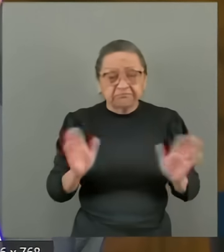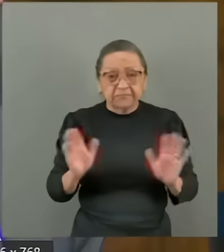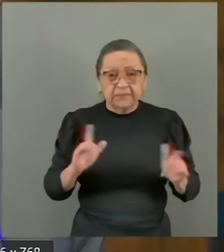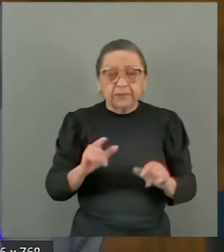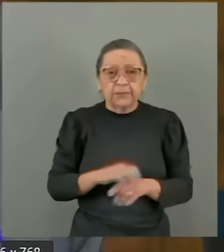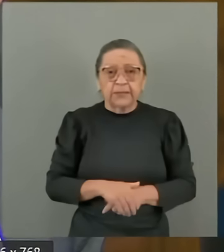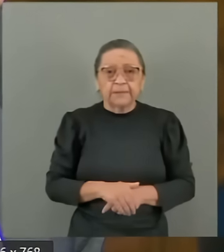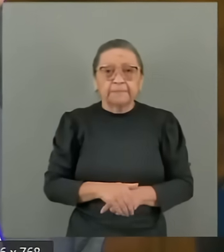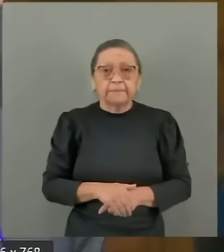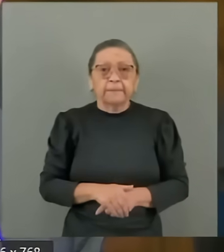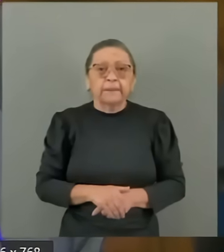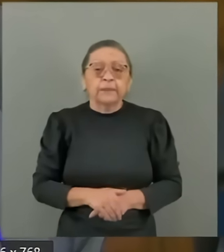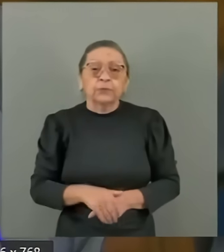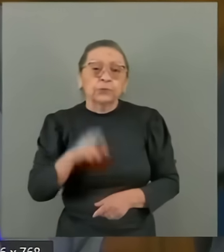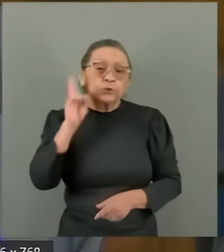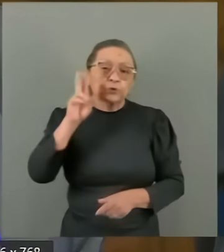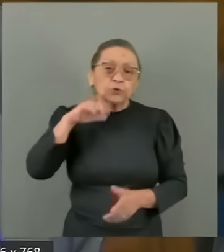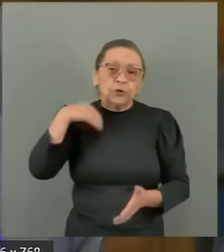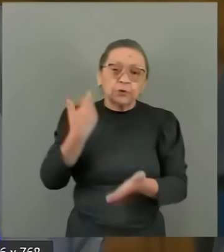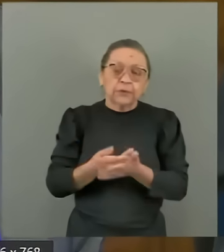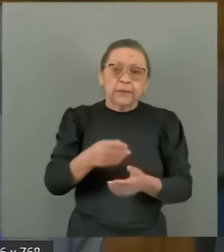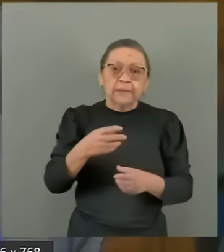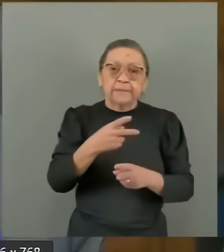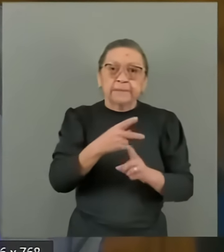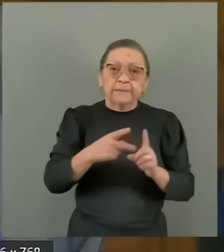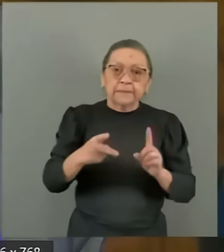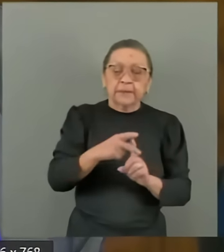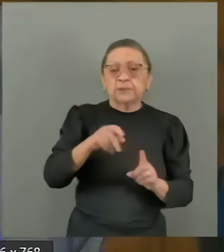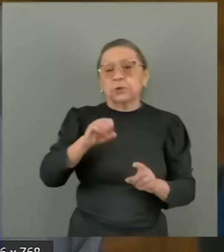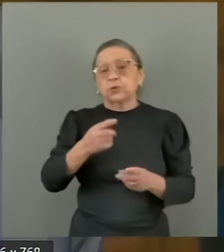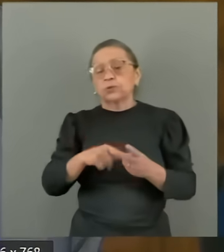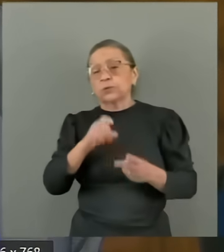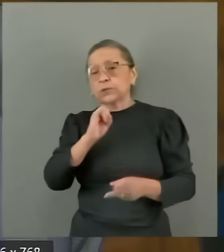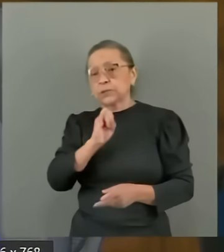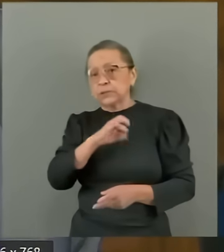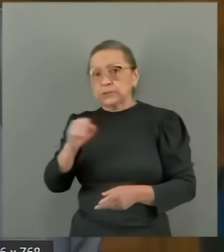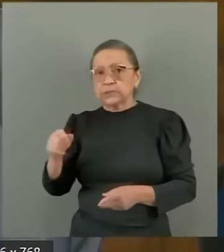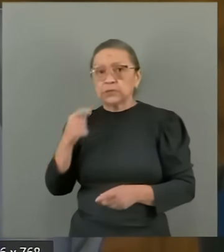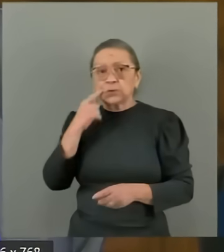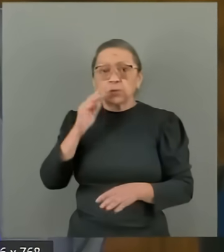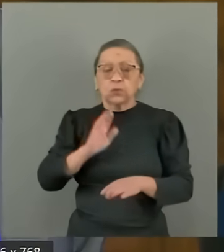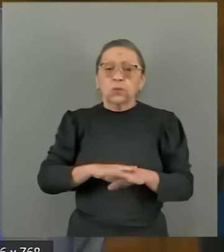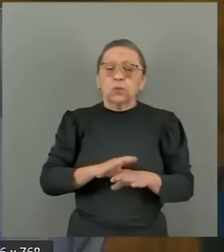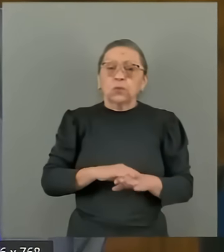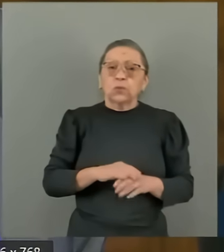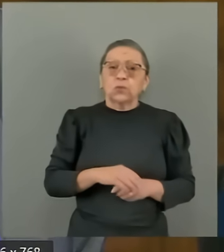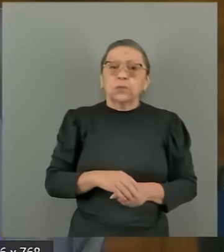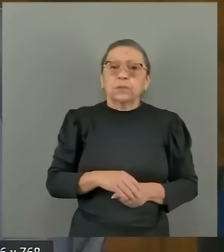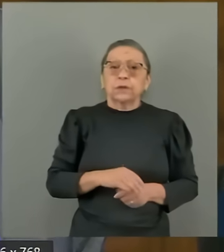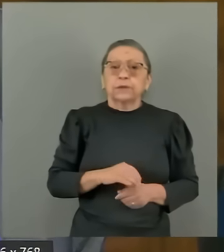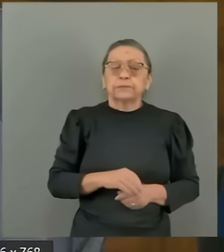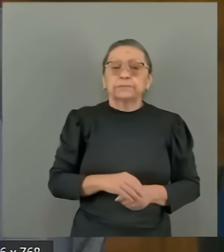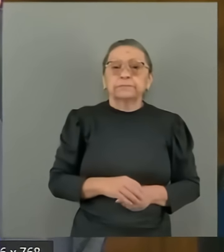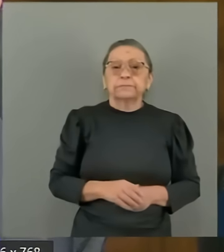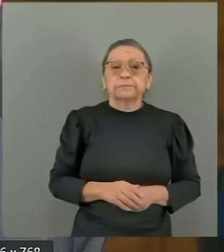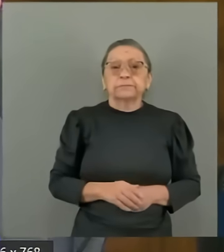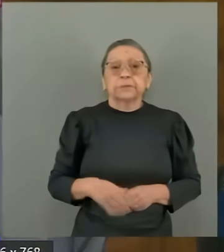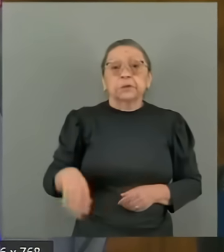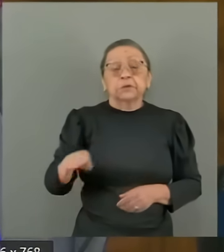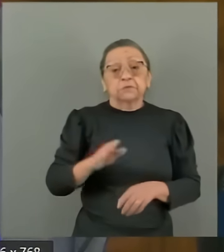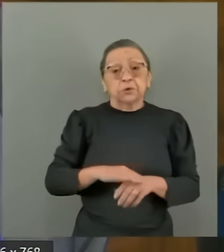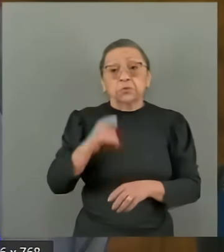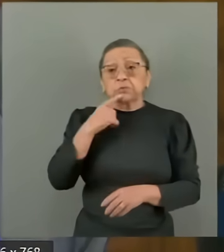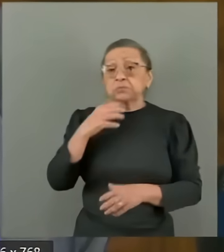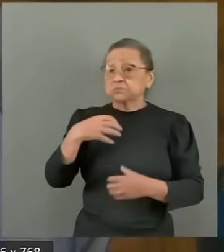da Previdência ou do INSS um precedente, uma jurisprudência. Foi um gesto